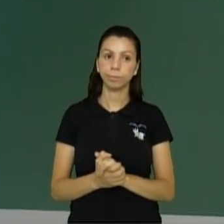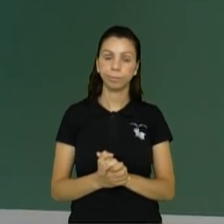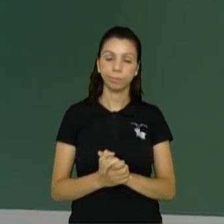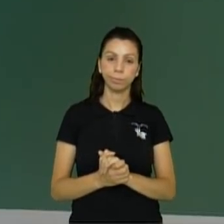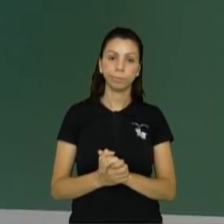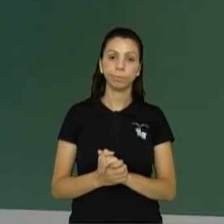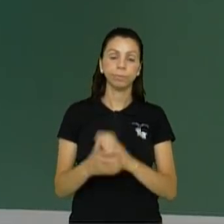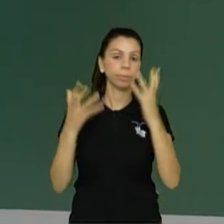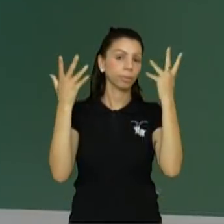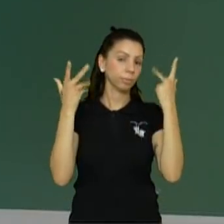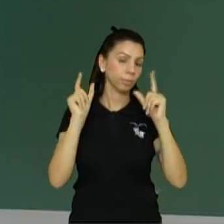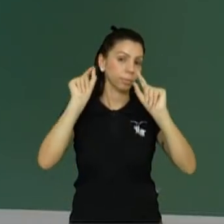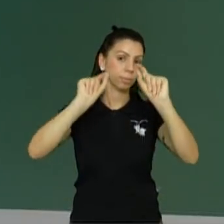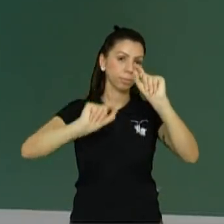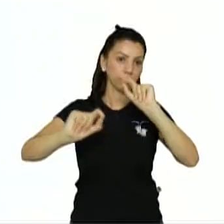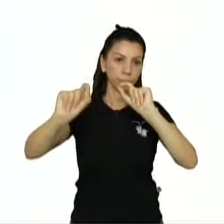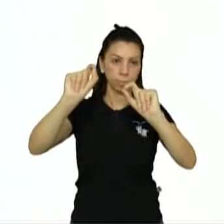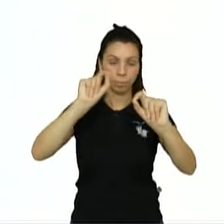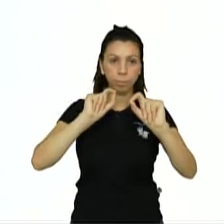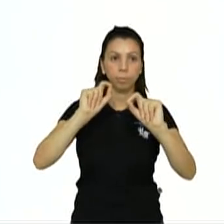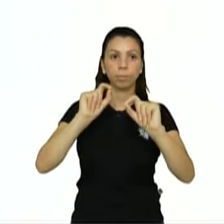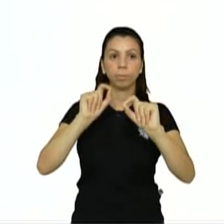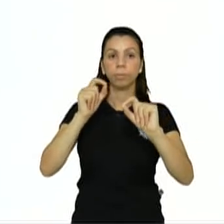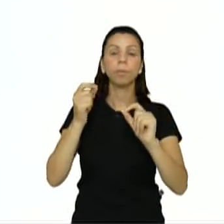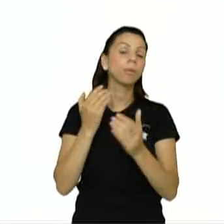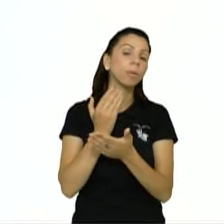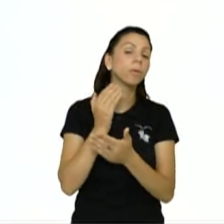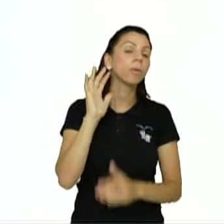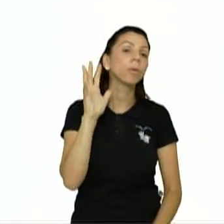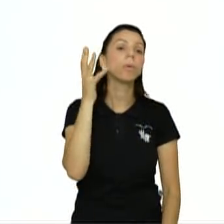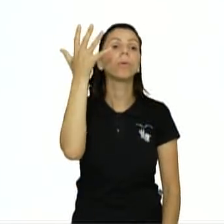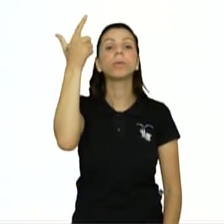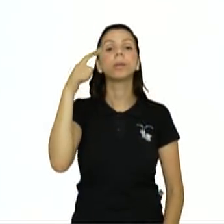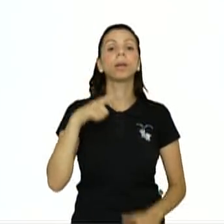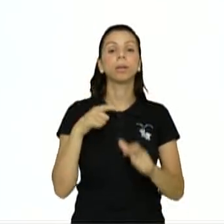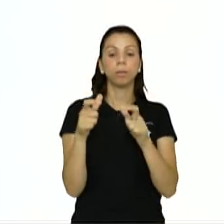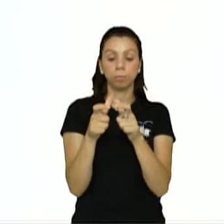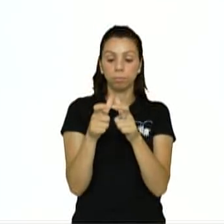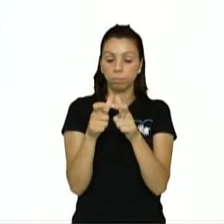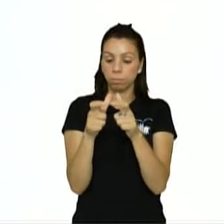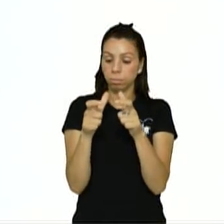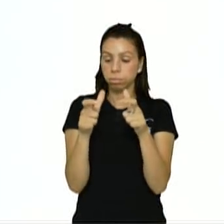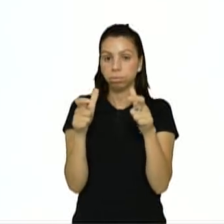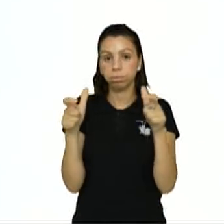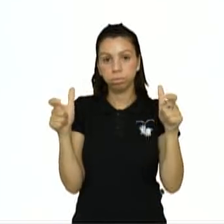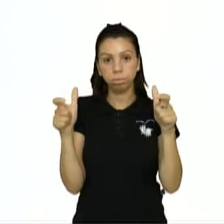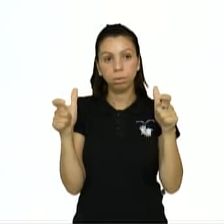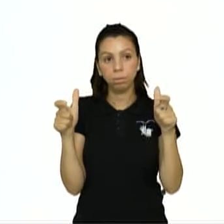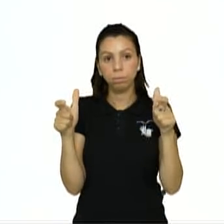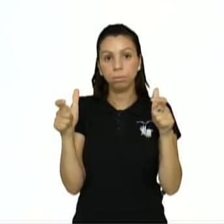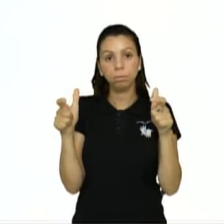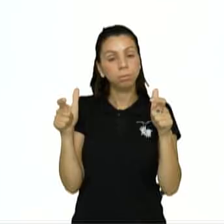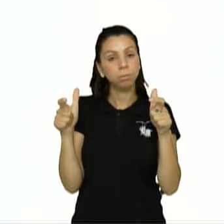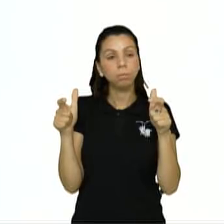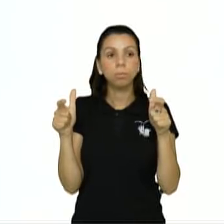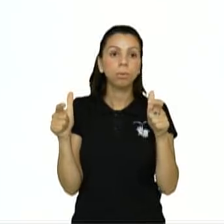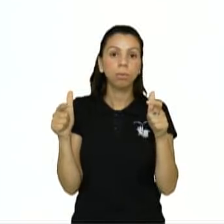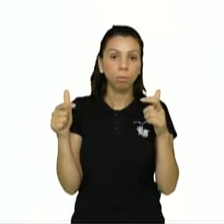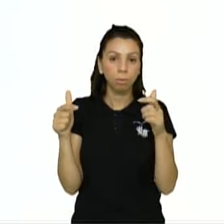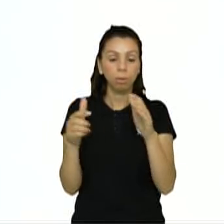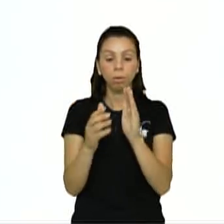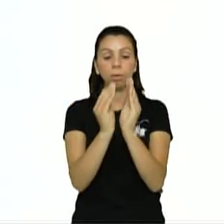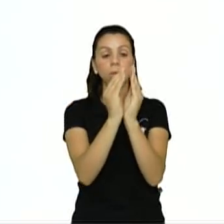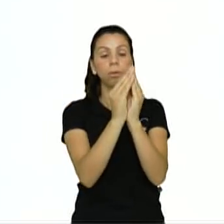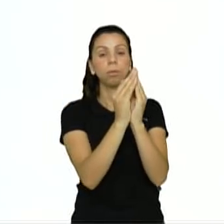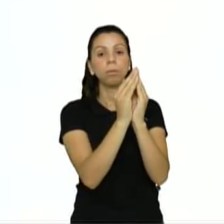Esses animais, quando fazem essa ecdise, então, eles conseguem expandir o corpo deles e aí nessa parte o